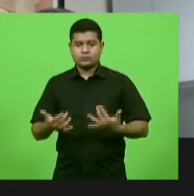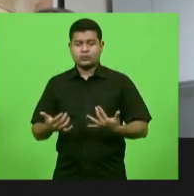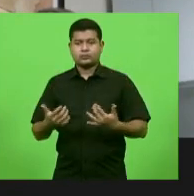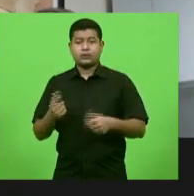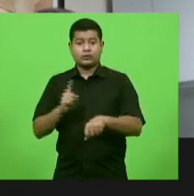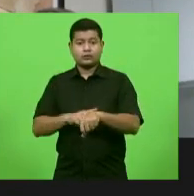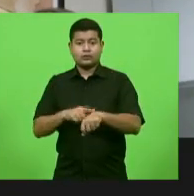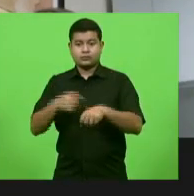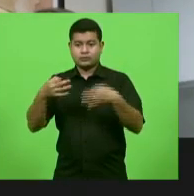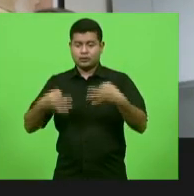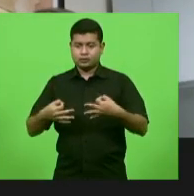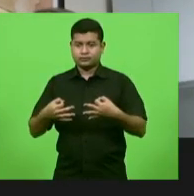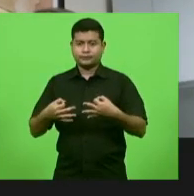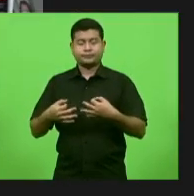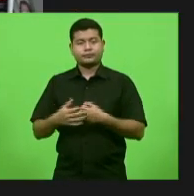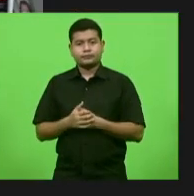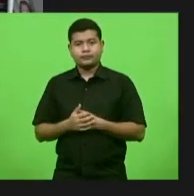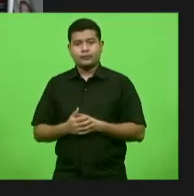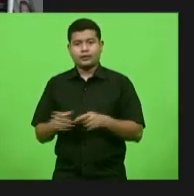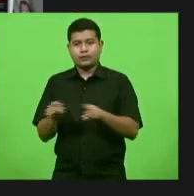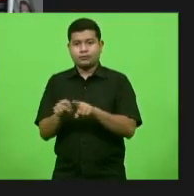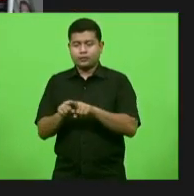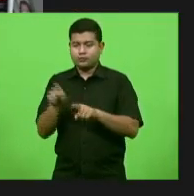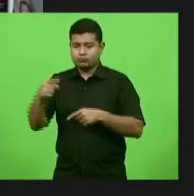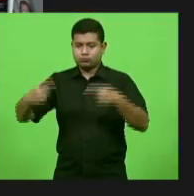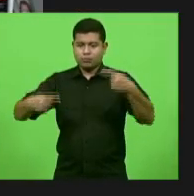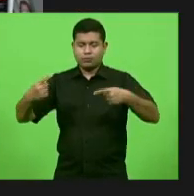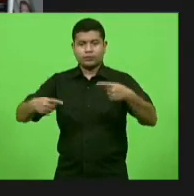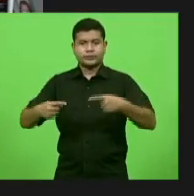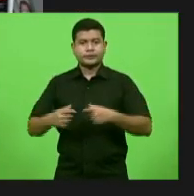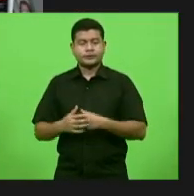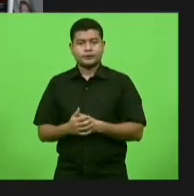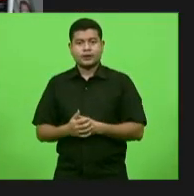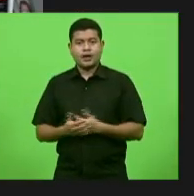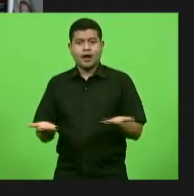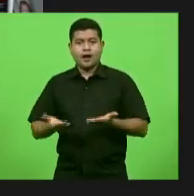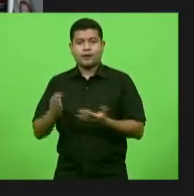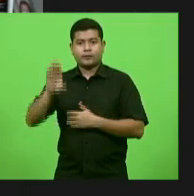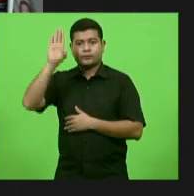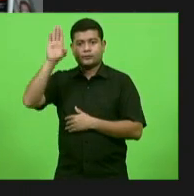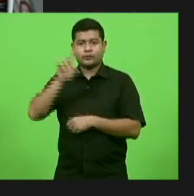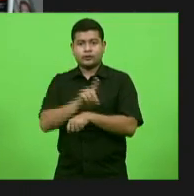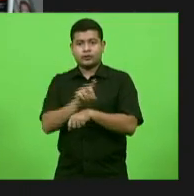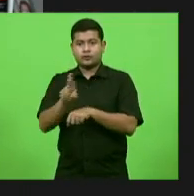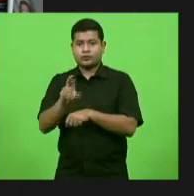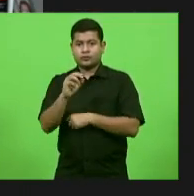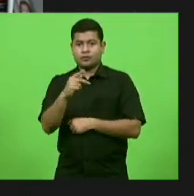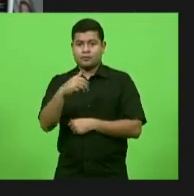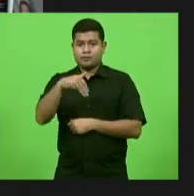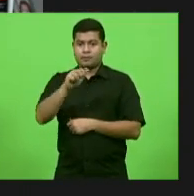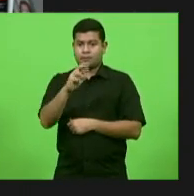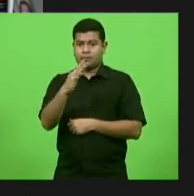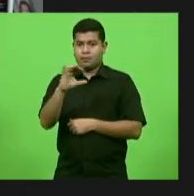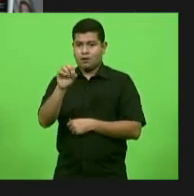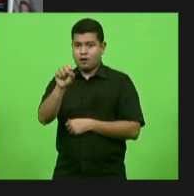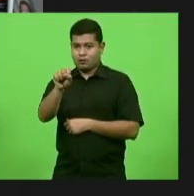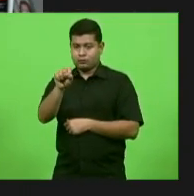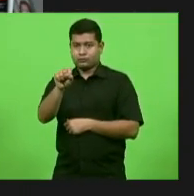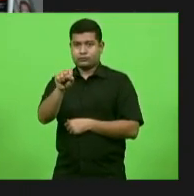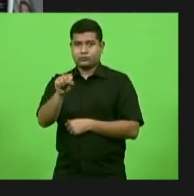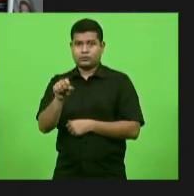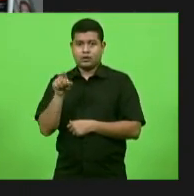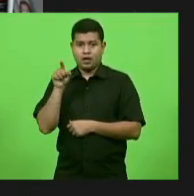também a contribuição ao debate de Vossa Excelência. Tem a palavra agora o doutor Marcos Fei Props, que falará